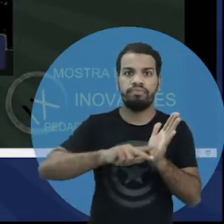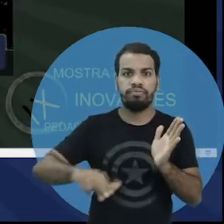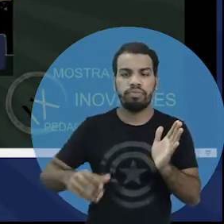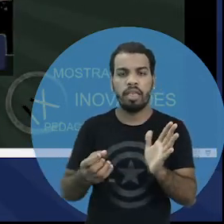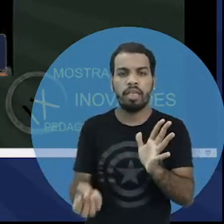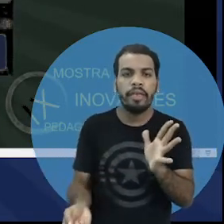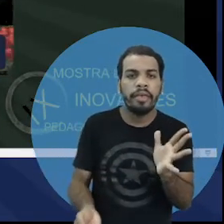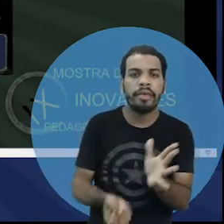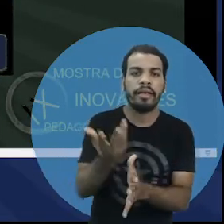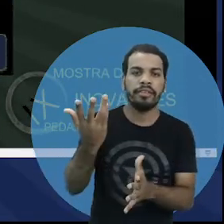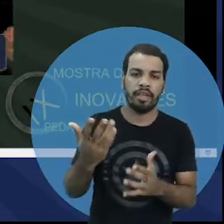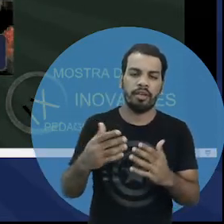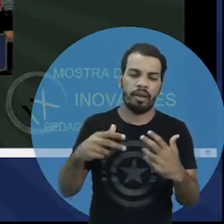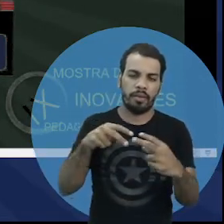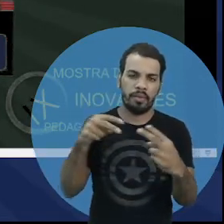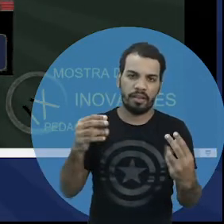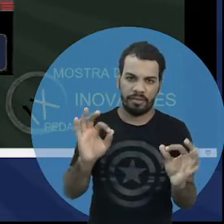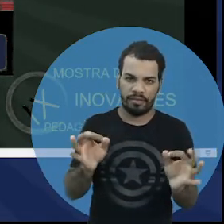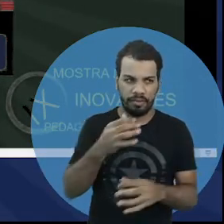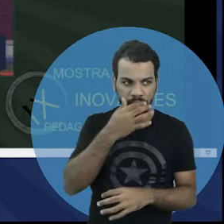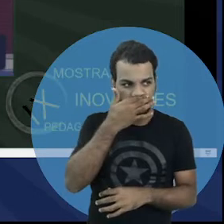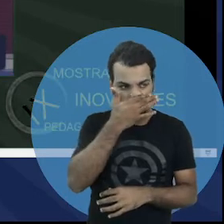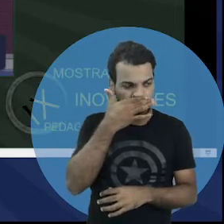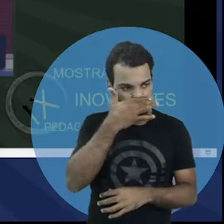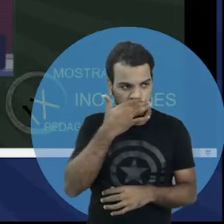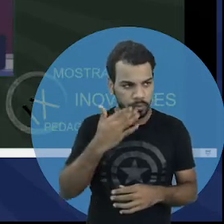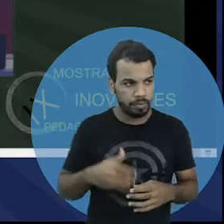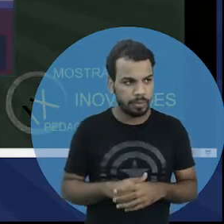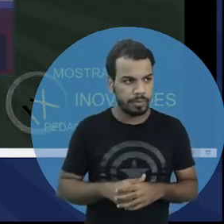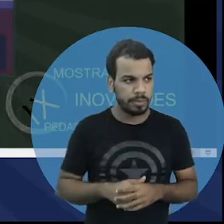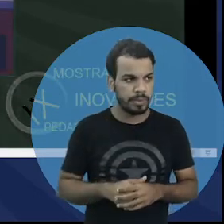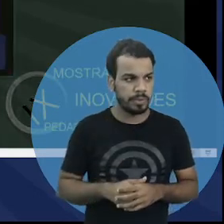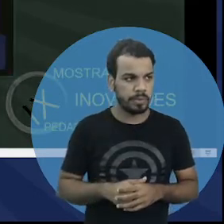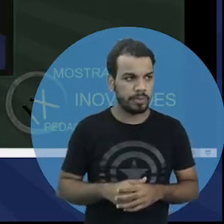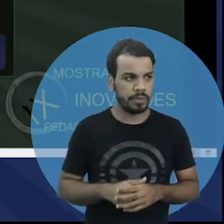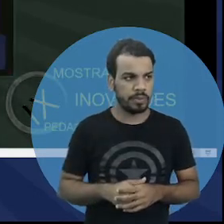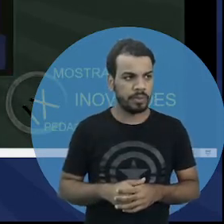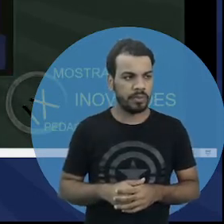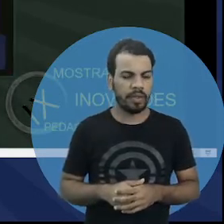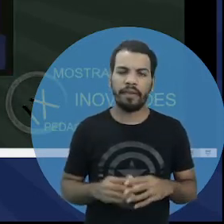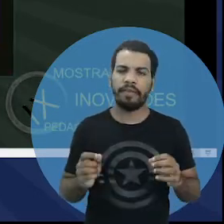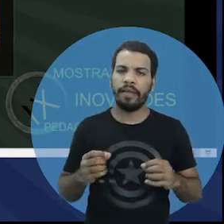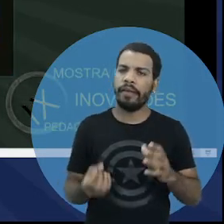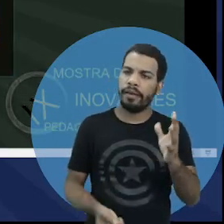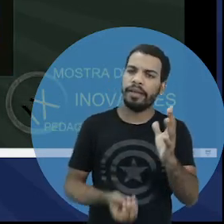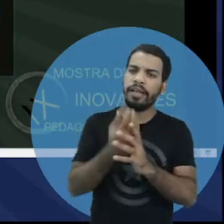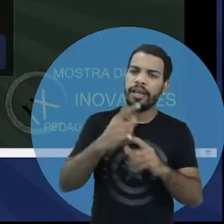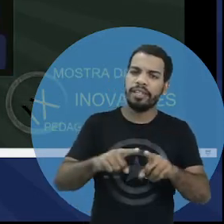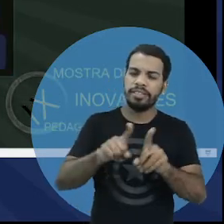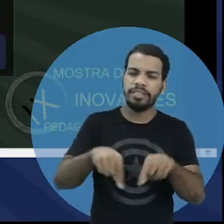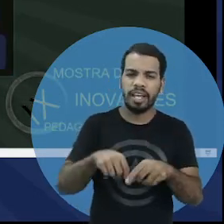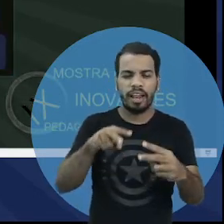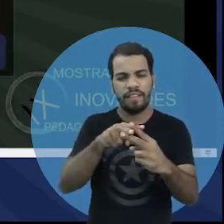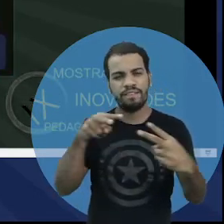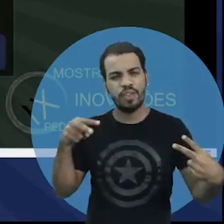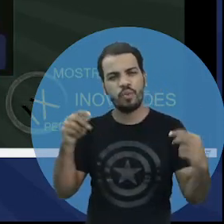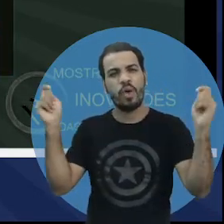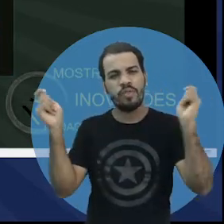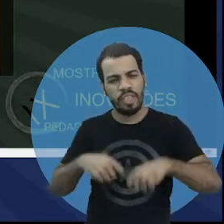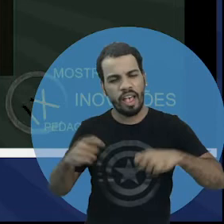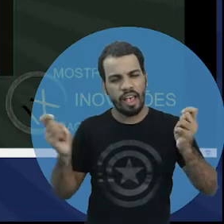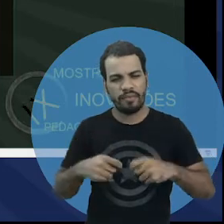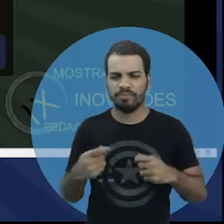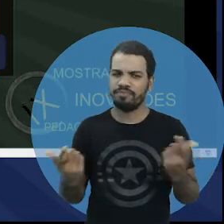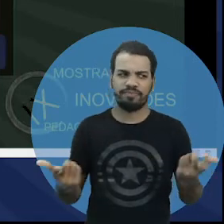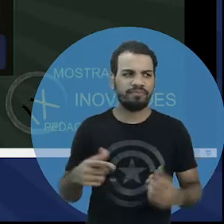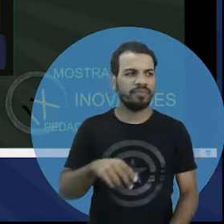criação nessa plataforma. O interessante é que eles conseguem criar, né, salas virtuais Uhum, e facilmente